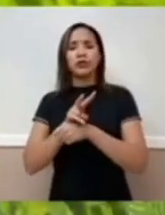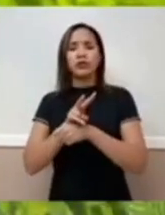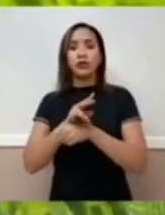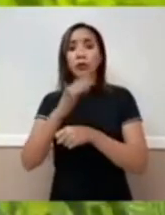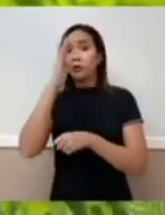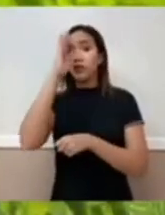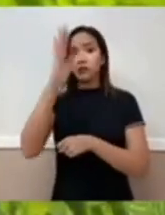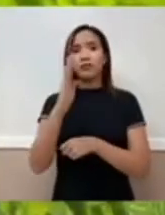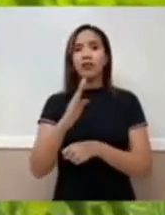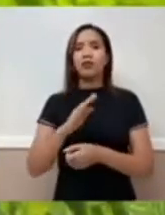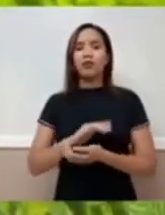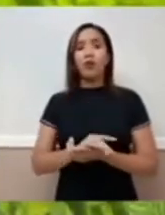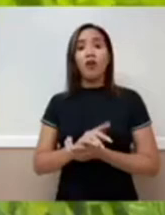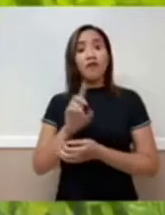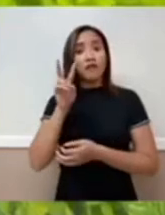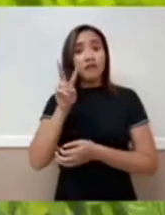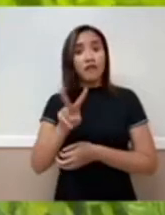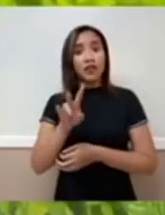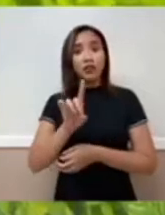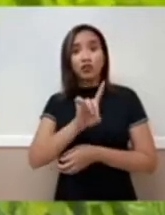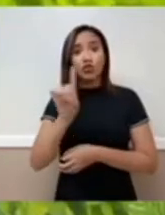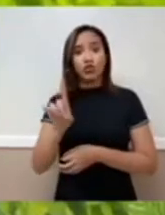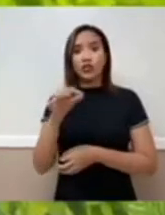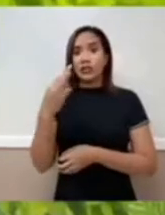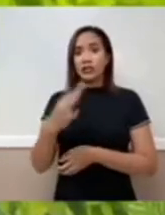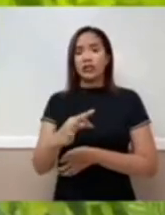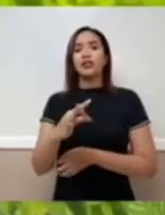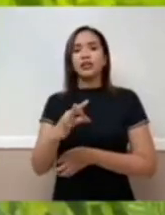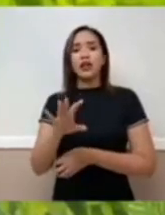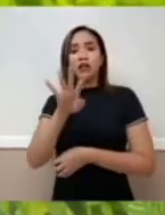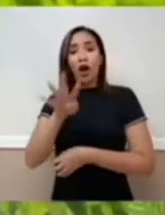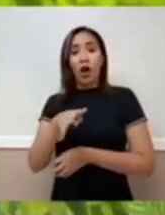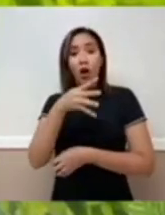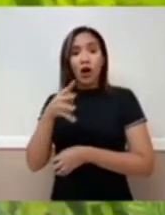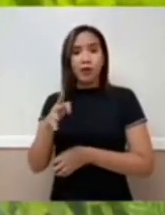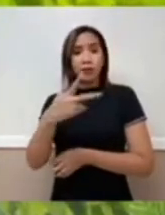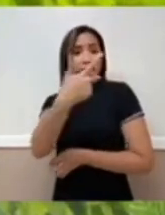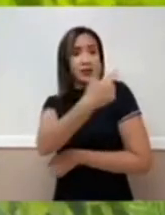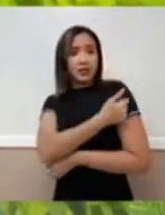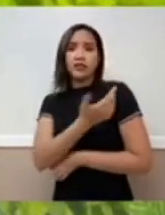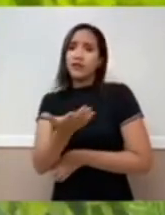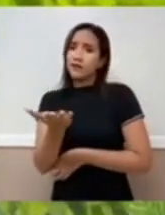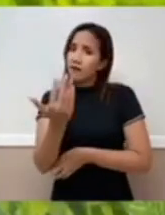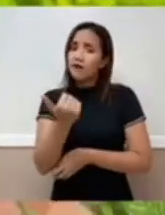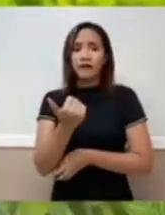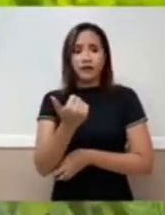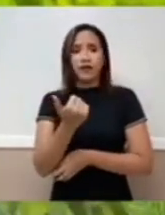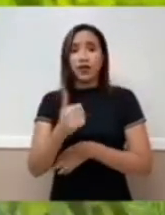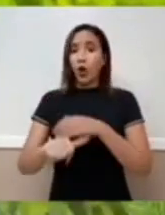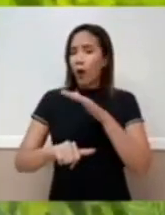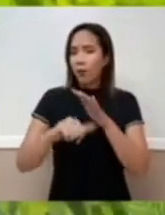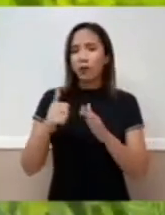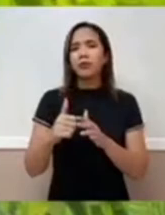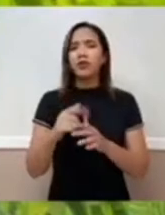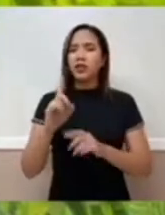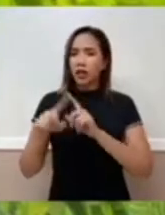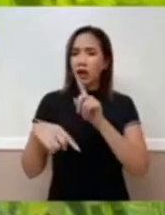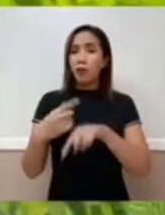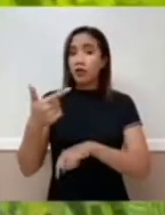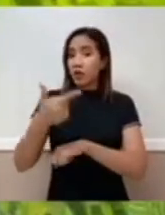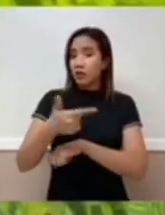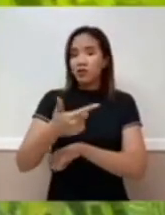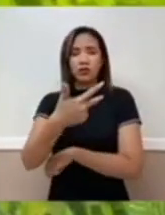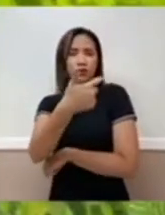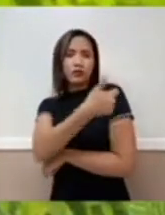protegendo e acima de tudo olha o seu cronograma o seu calendário e venha se basear se Vacine com a primeira dose